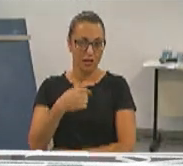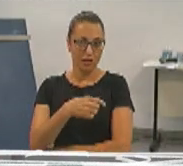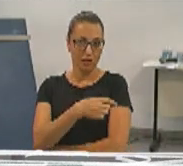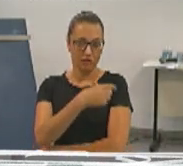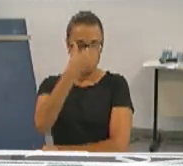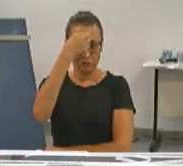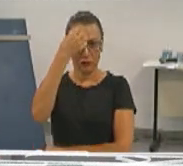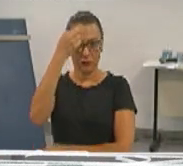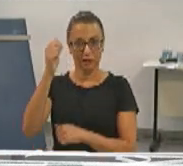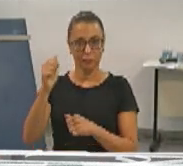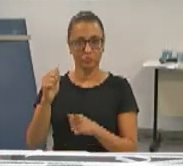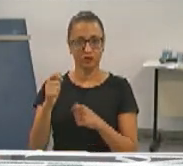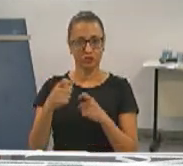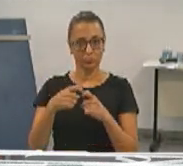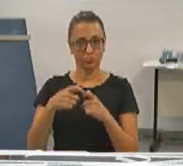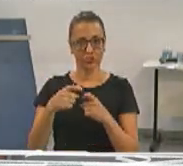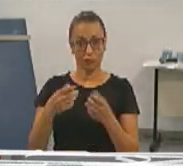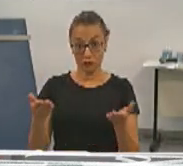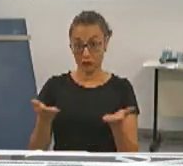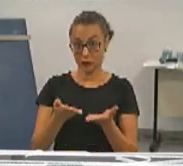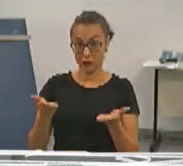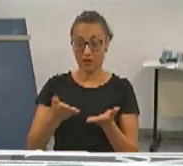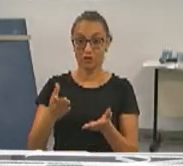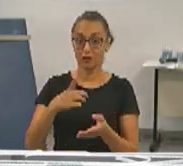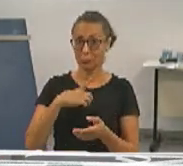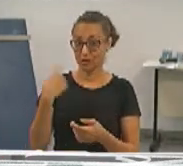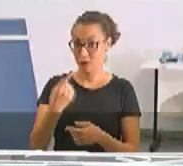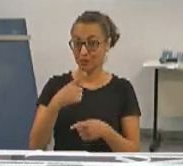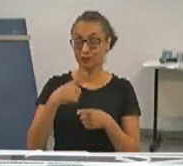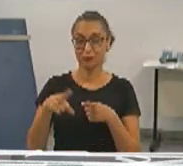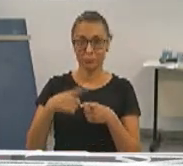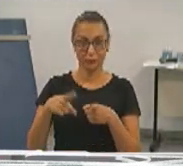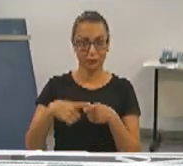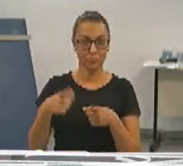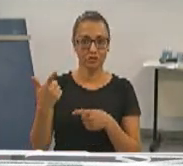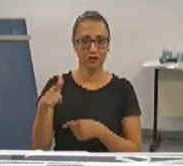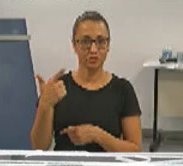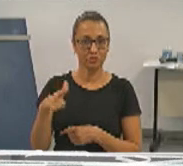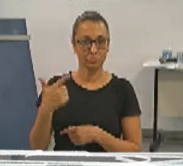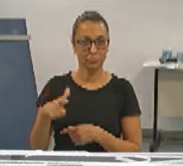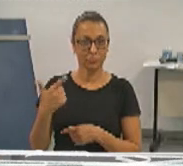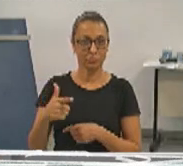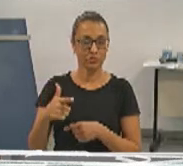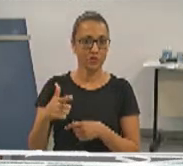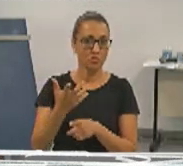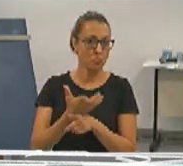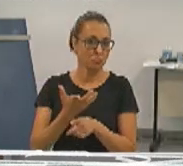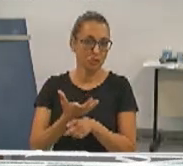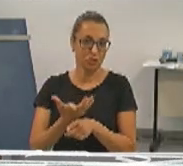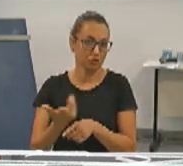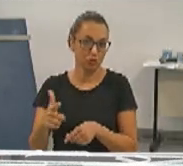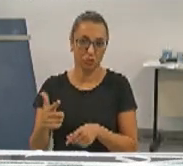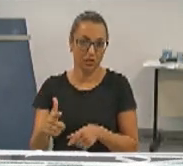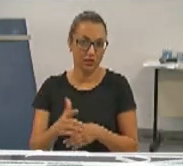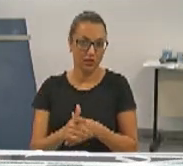e atualmente a gente está passando por um problema de não disponibilização de algumas matérias, como